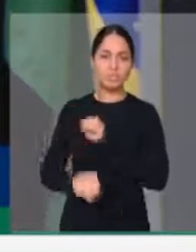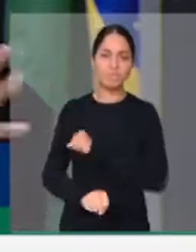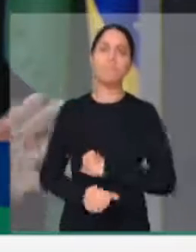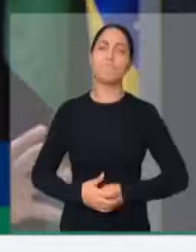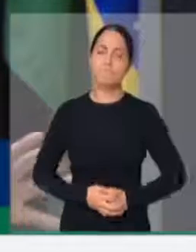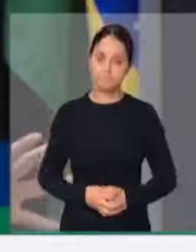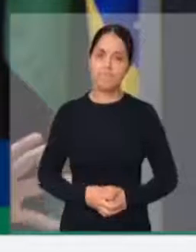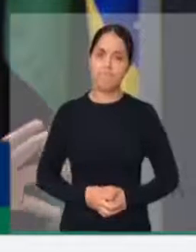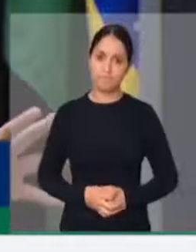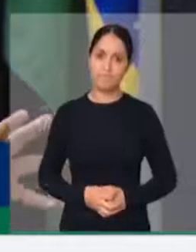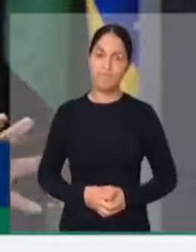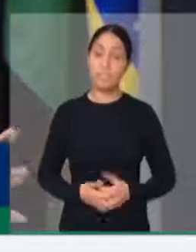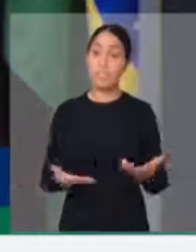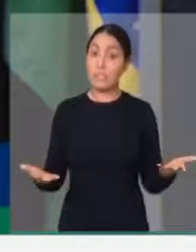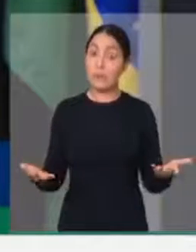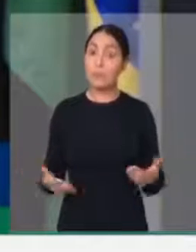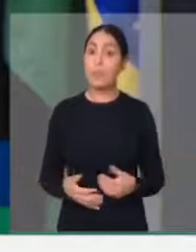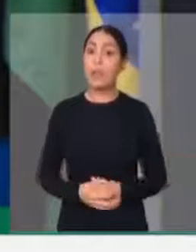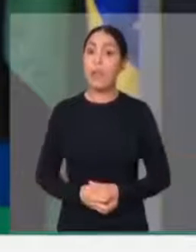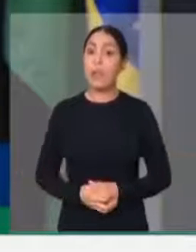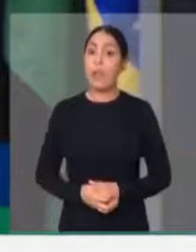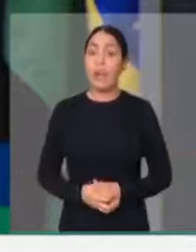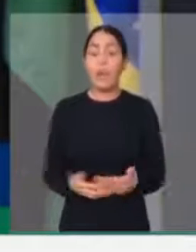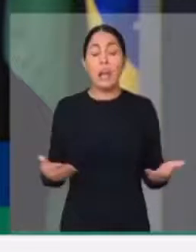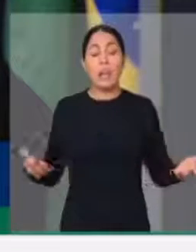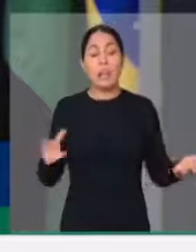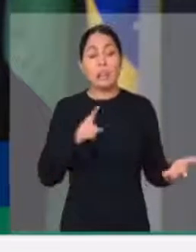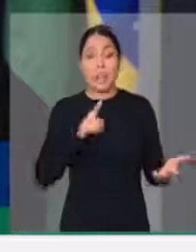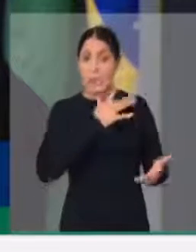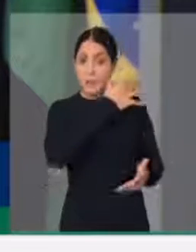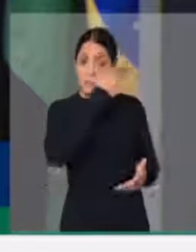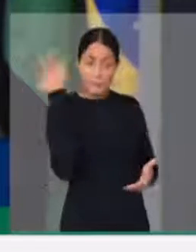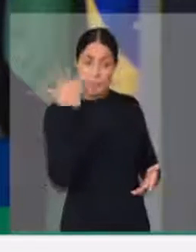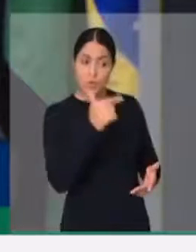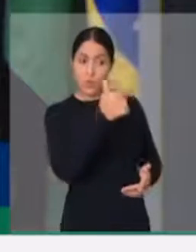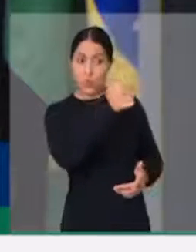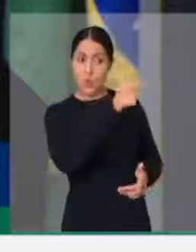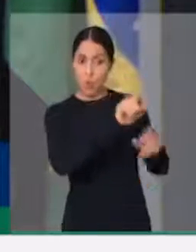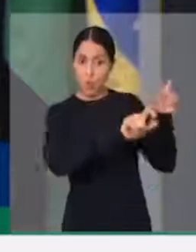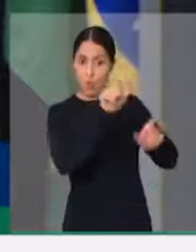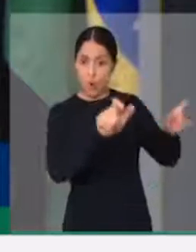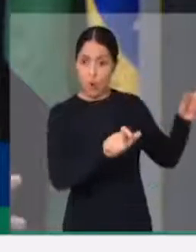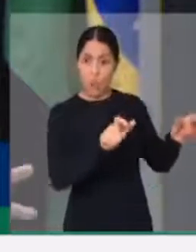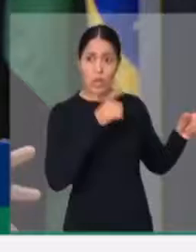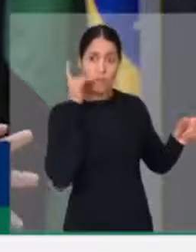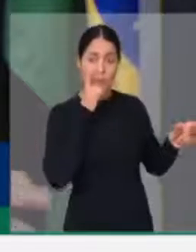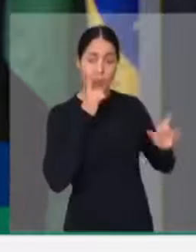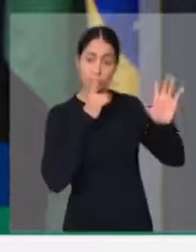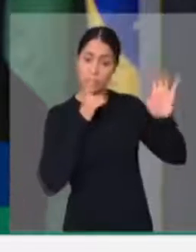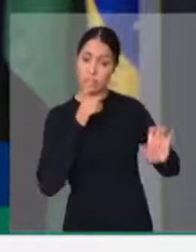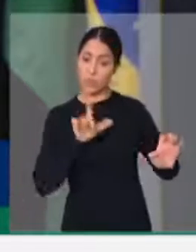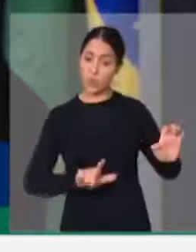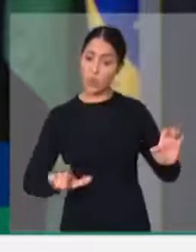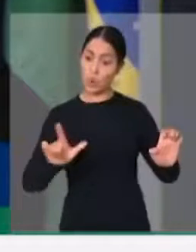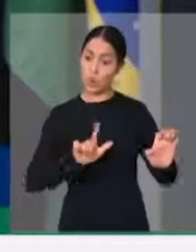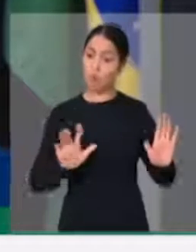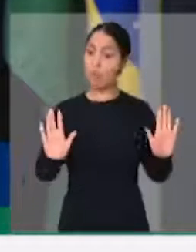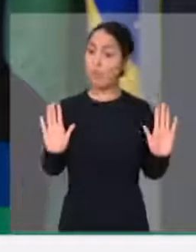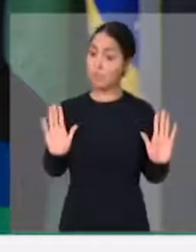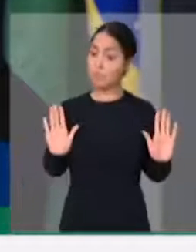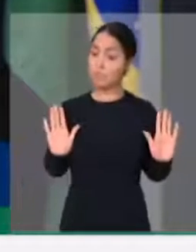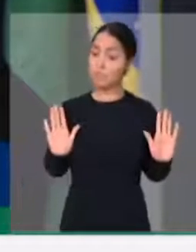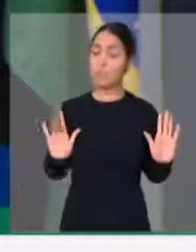e aí eu vi alguns Deputados é sabiamente né aqueles que tem